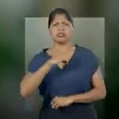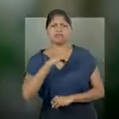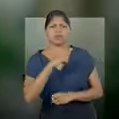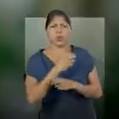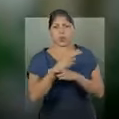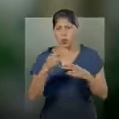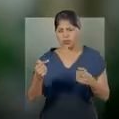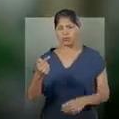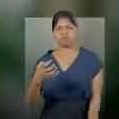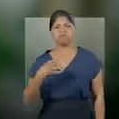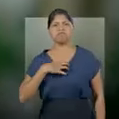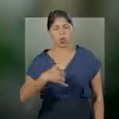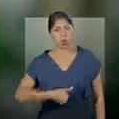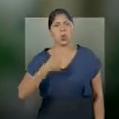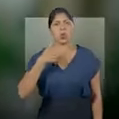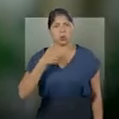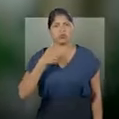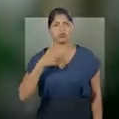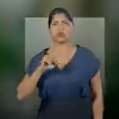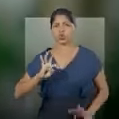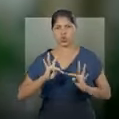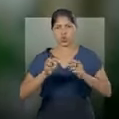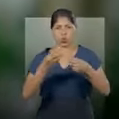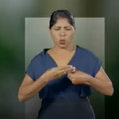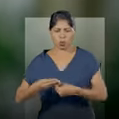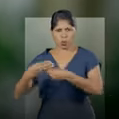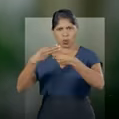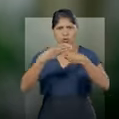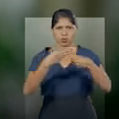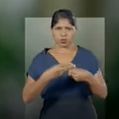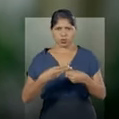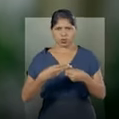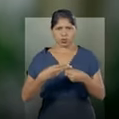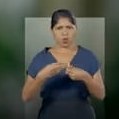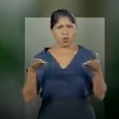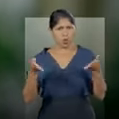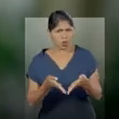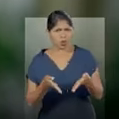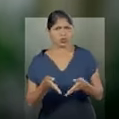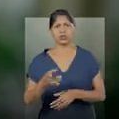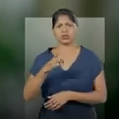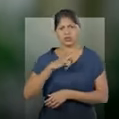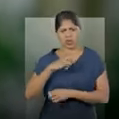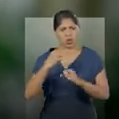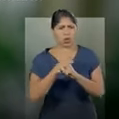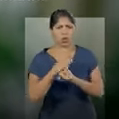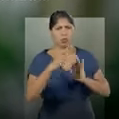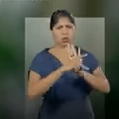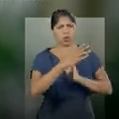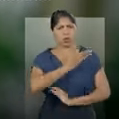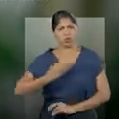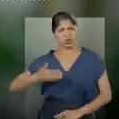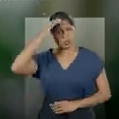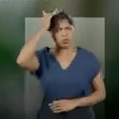que me dá muito orgulho. Todos os municípios do estado, hoje, têm obras do governo do